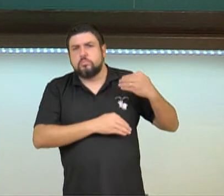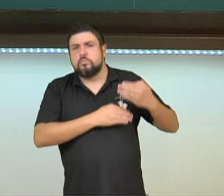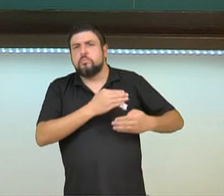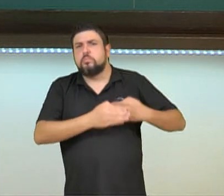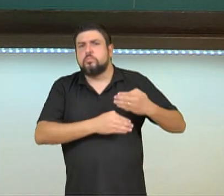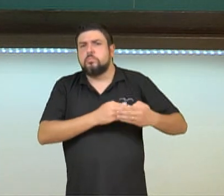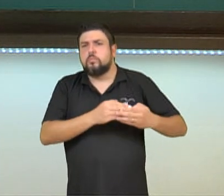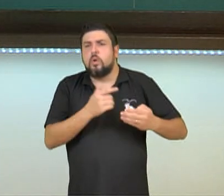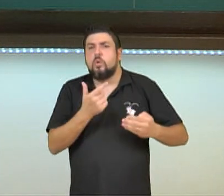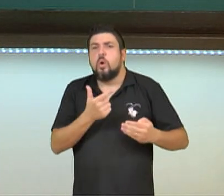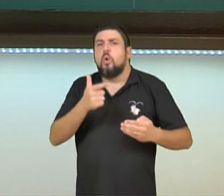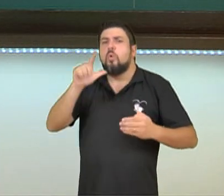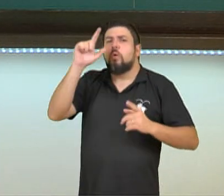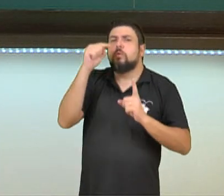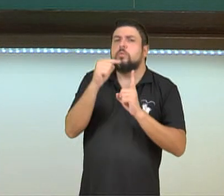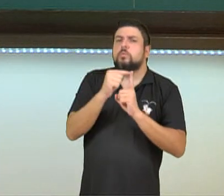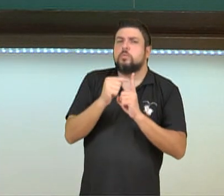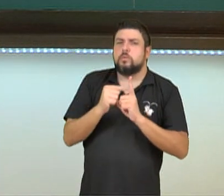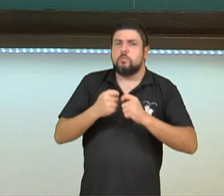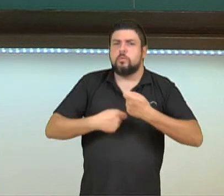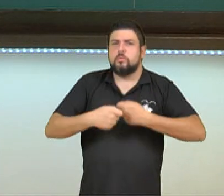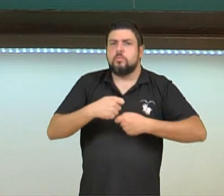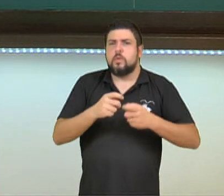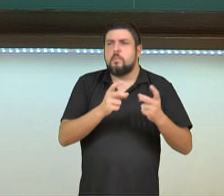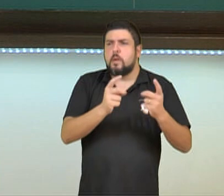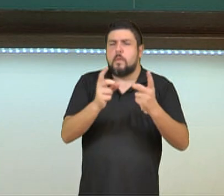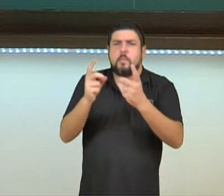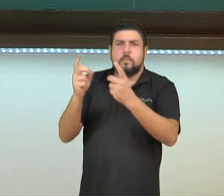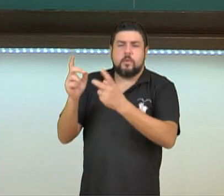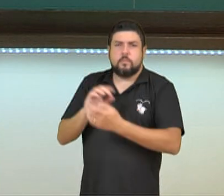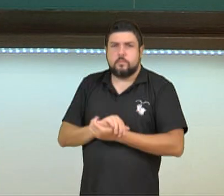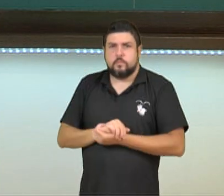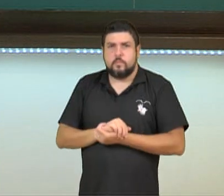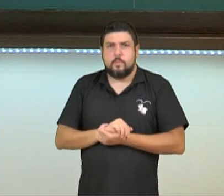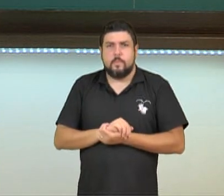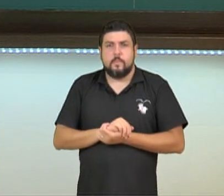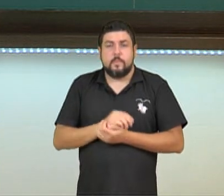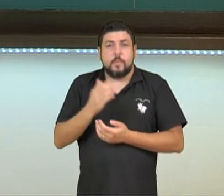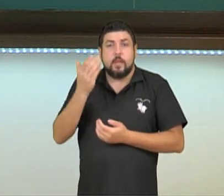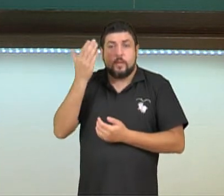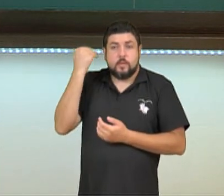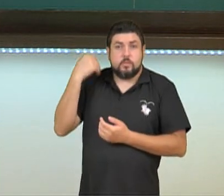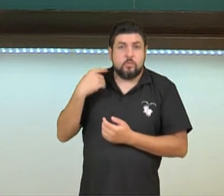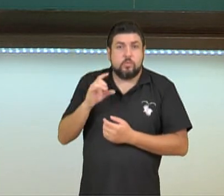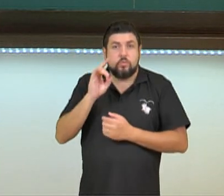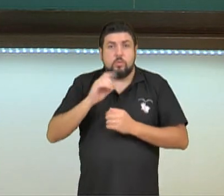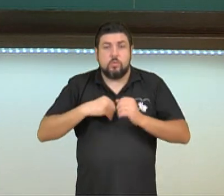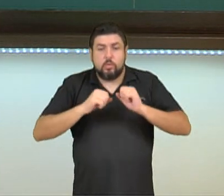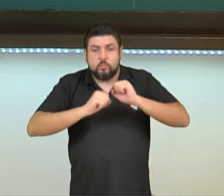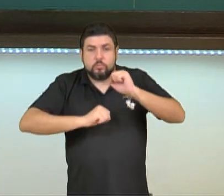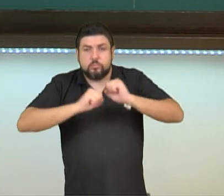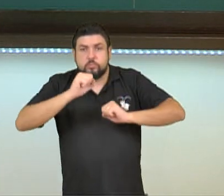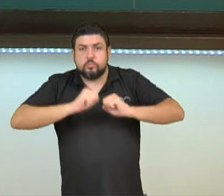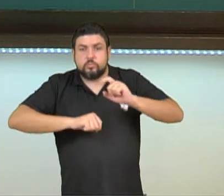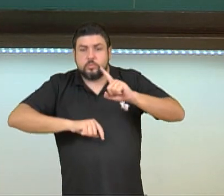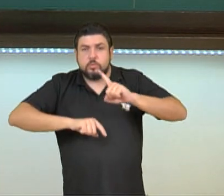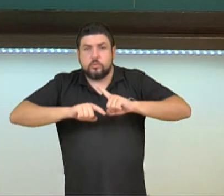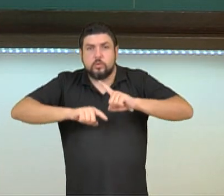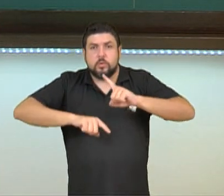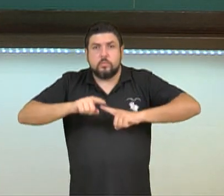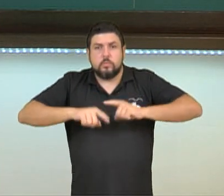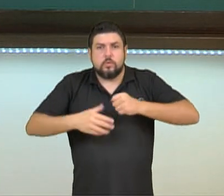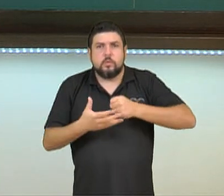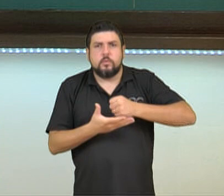comércio baseado em produtos que antes eram só industrializados em forma de matéria-prima, mas foram trocados por produzidos